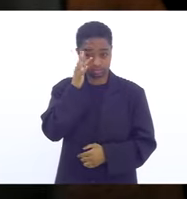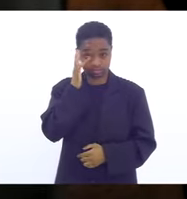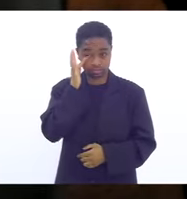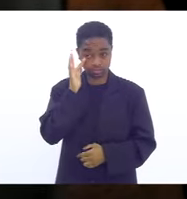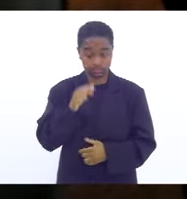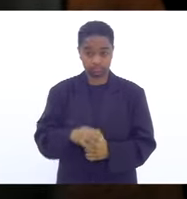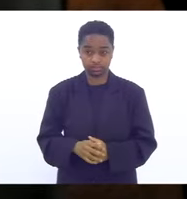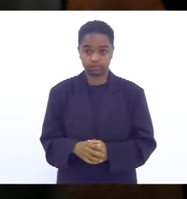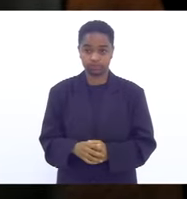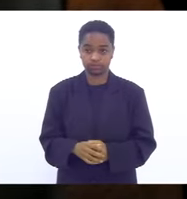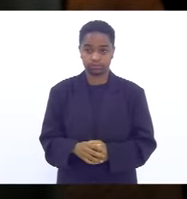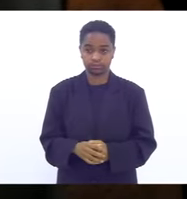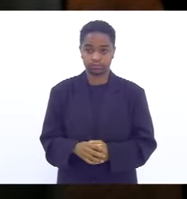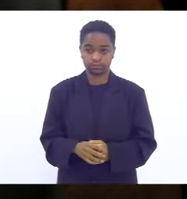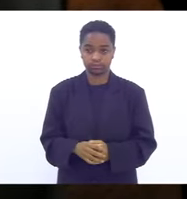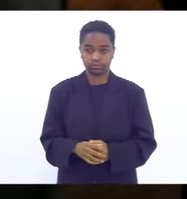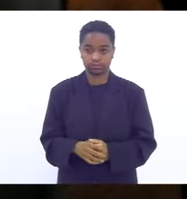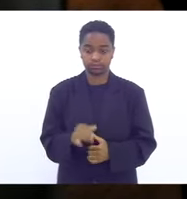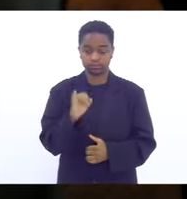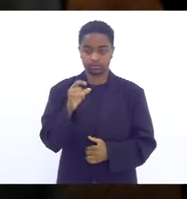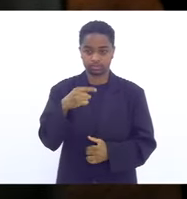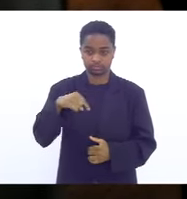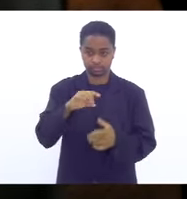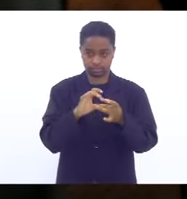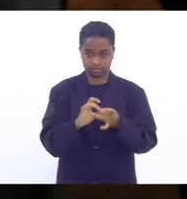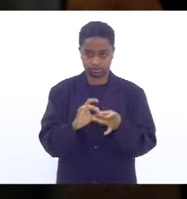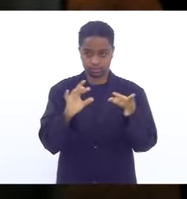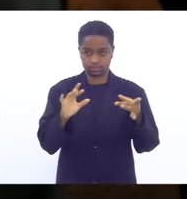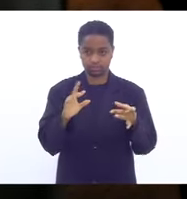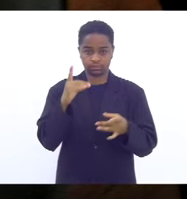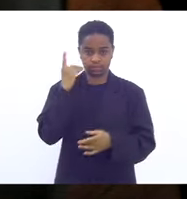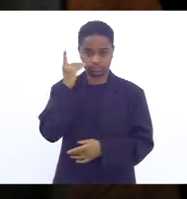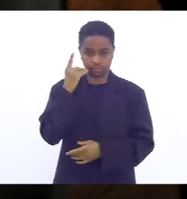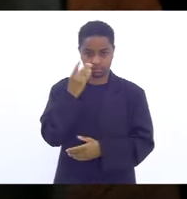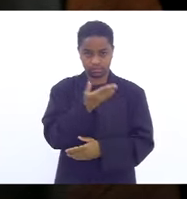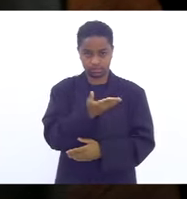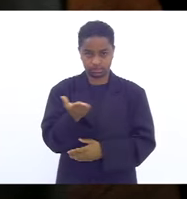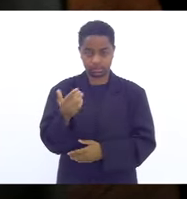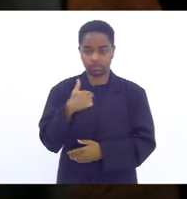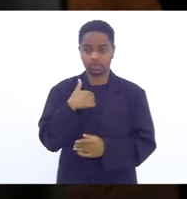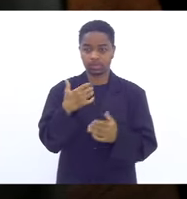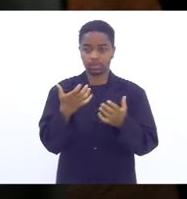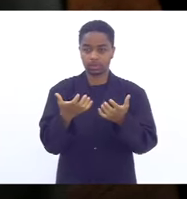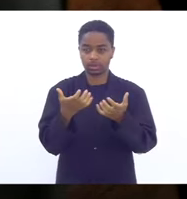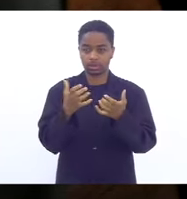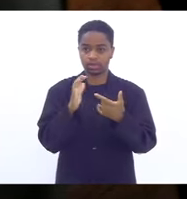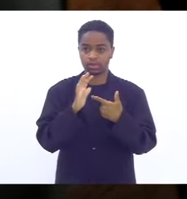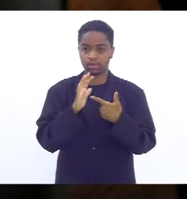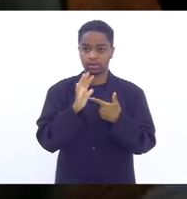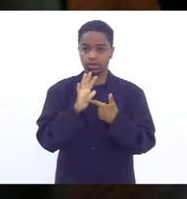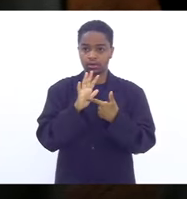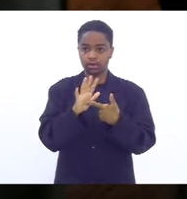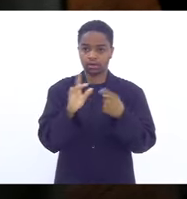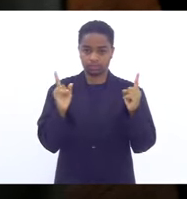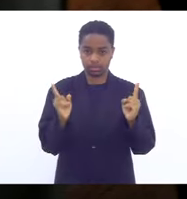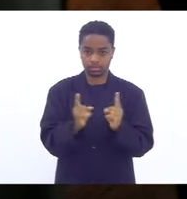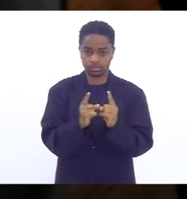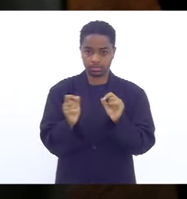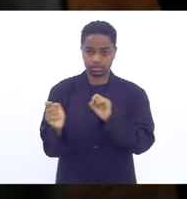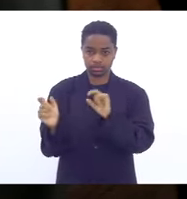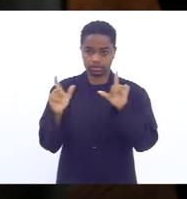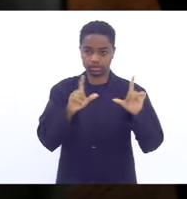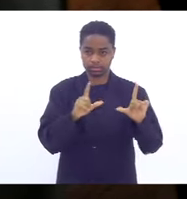Com sua permissão, senhores deputados, gostaria de passar para a minha breve